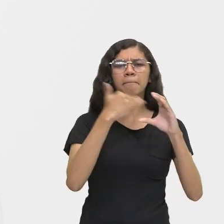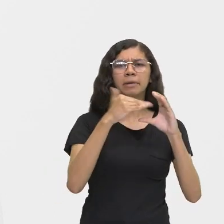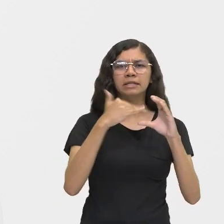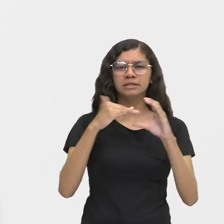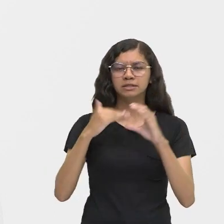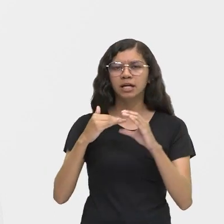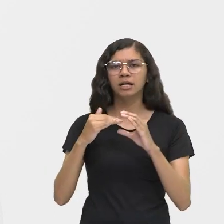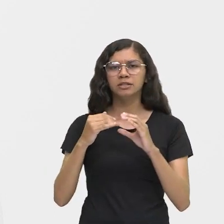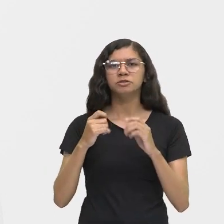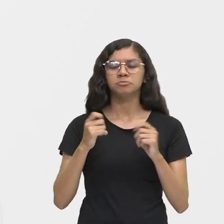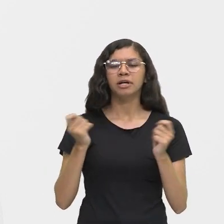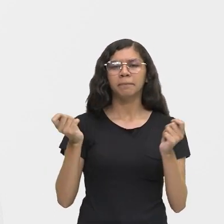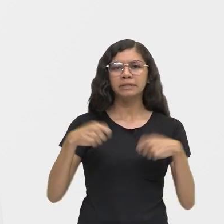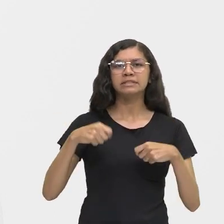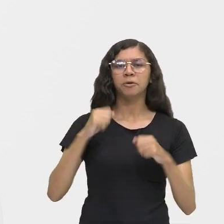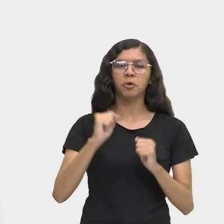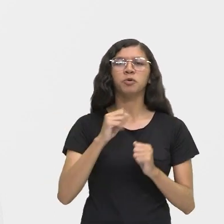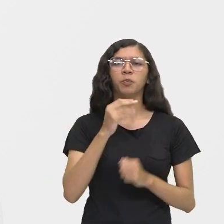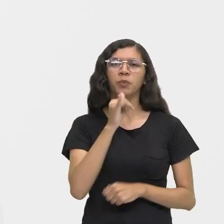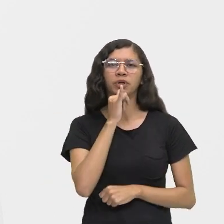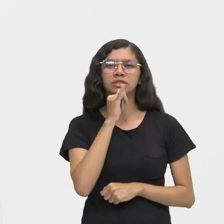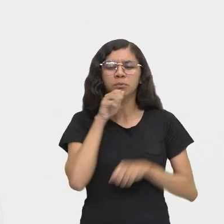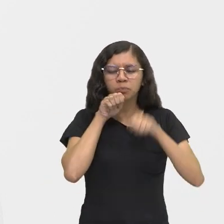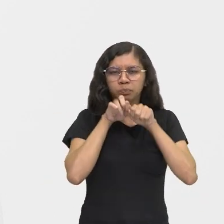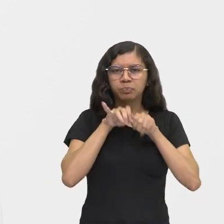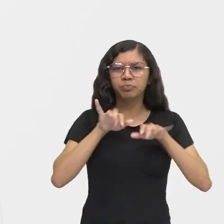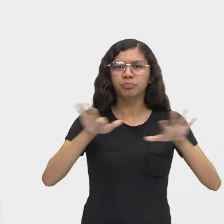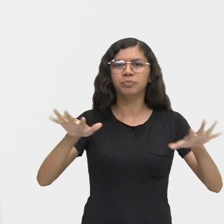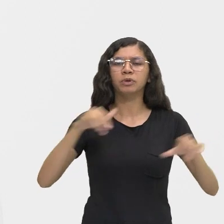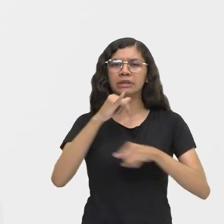capacidade de viralizar, geralmente